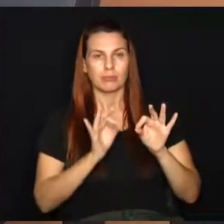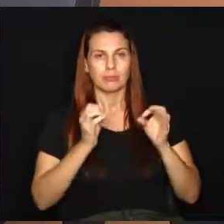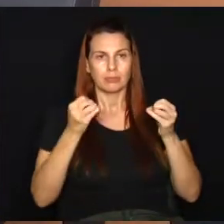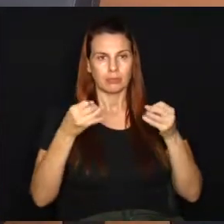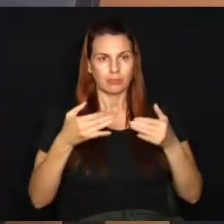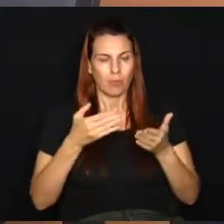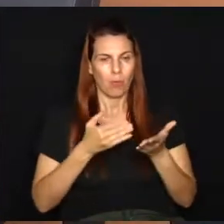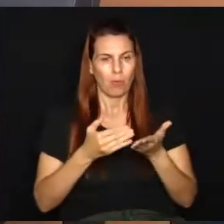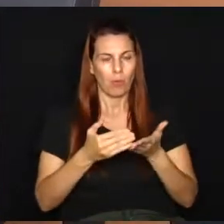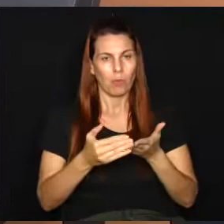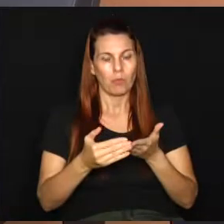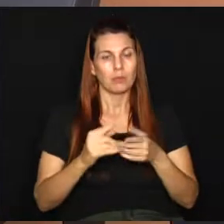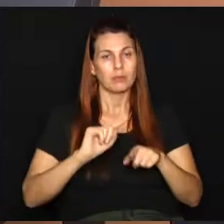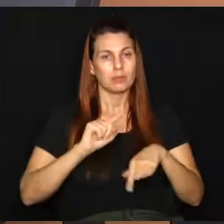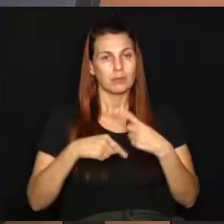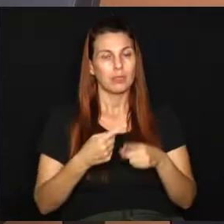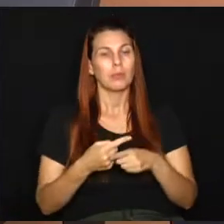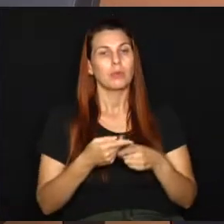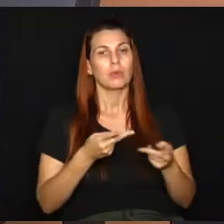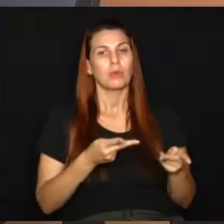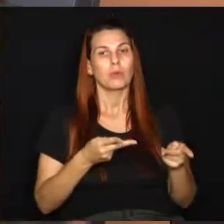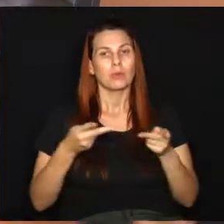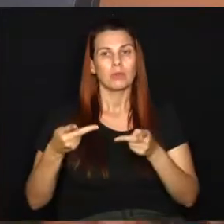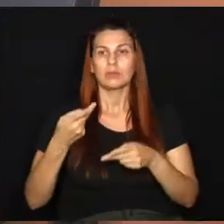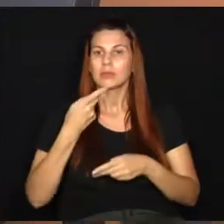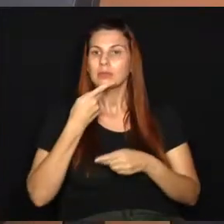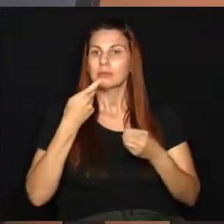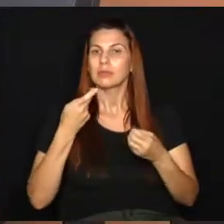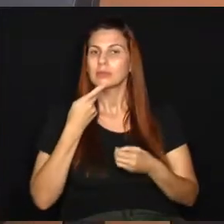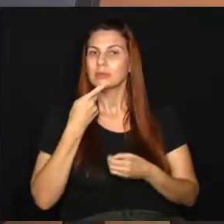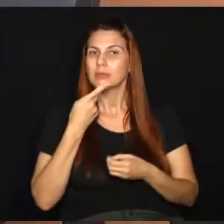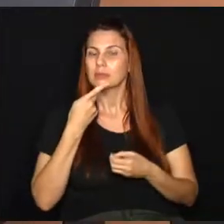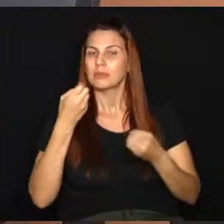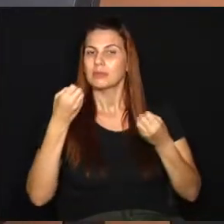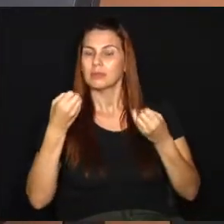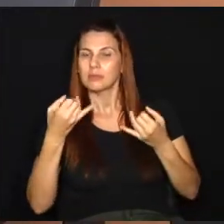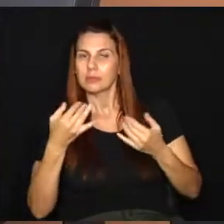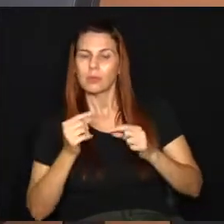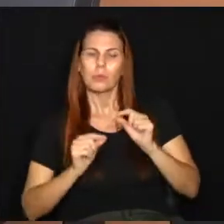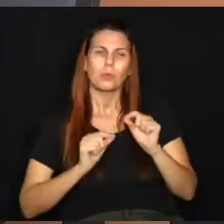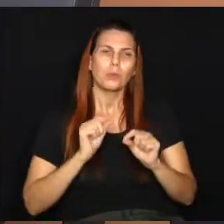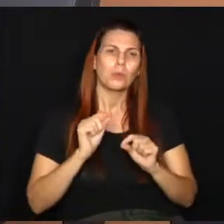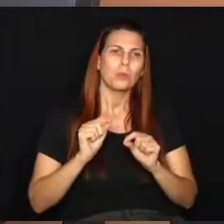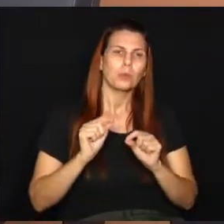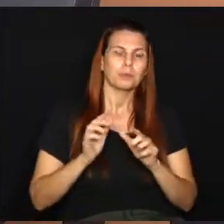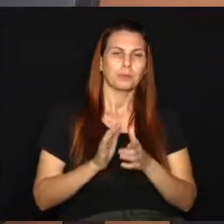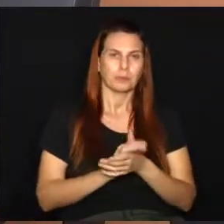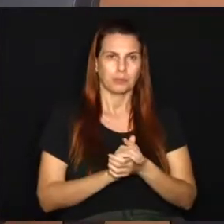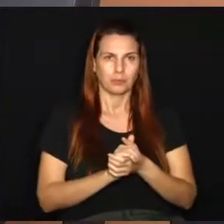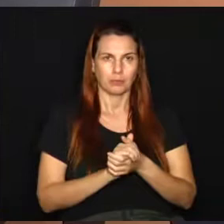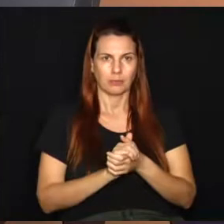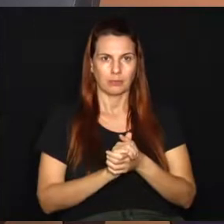gente passa para as nossas convidadas falarem um pouco sobre